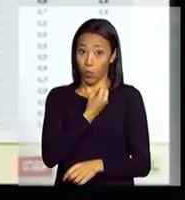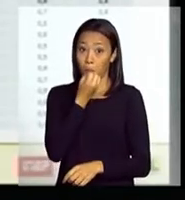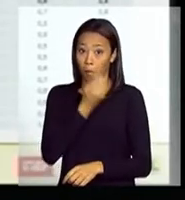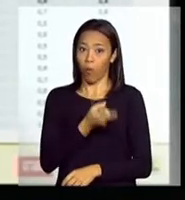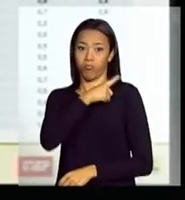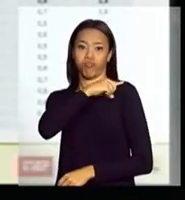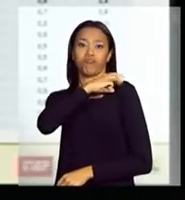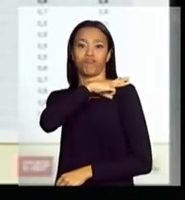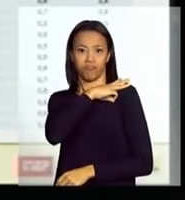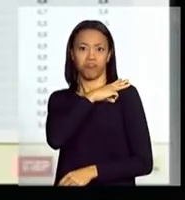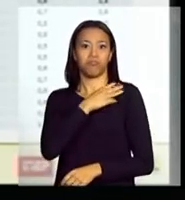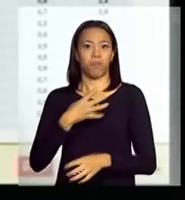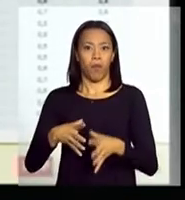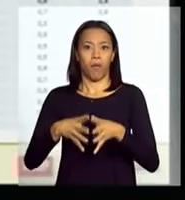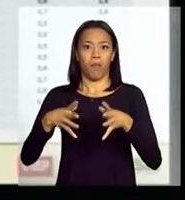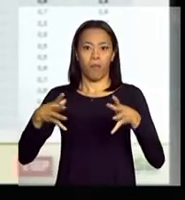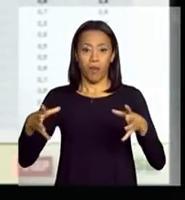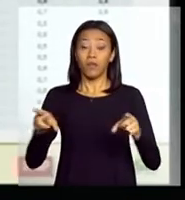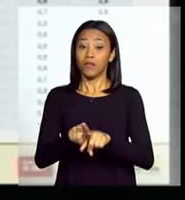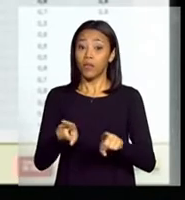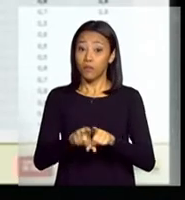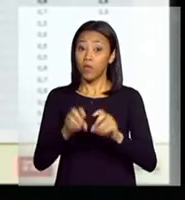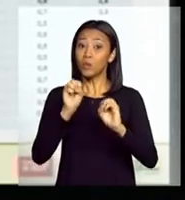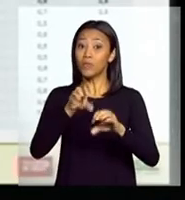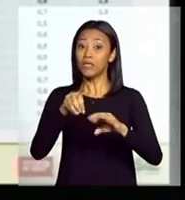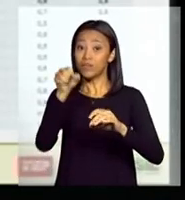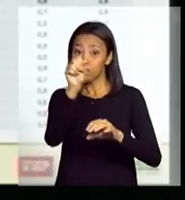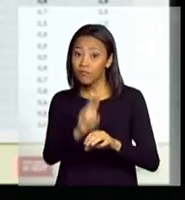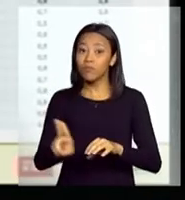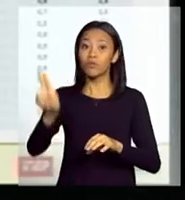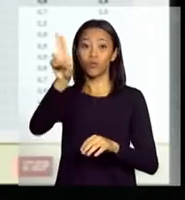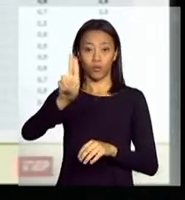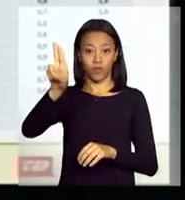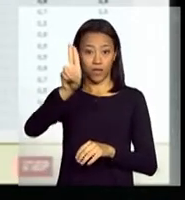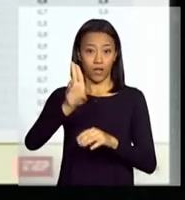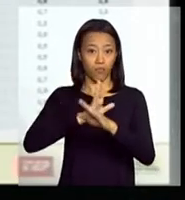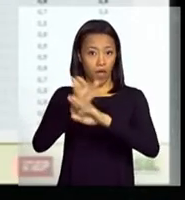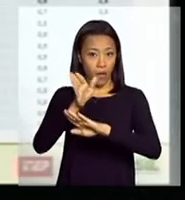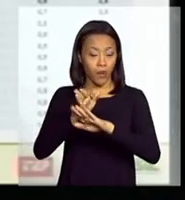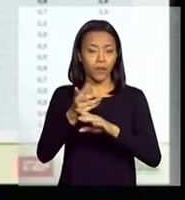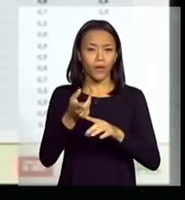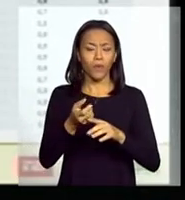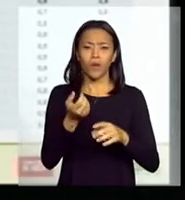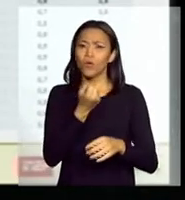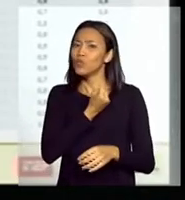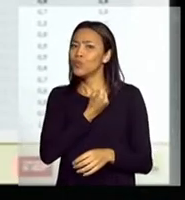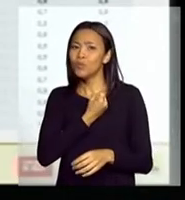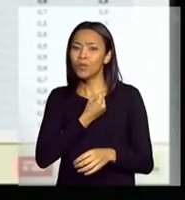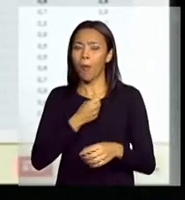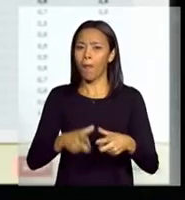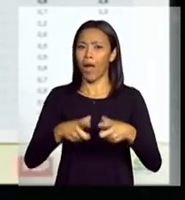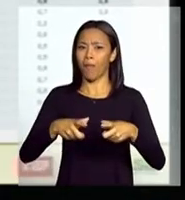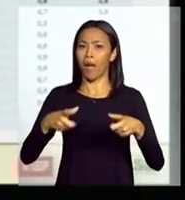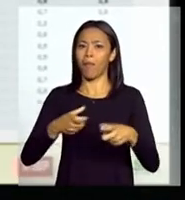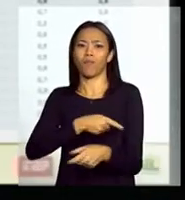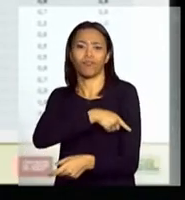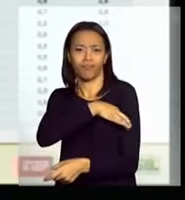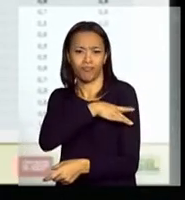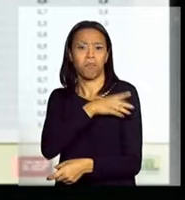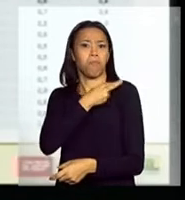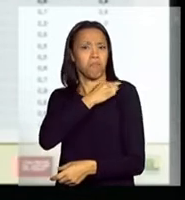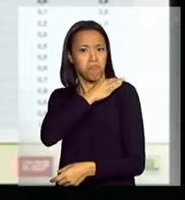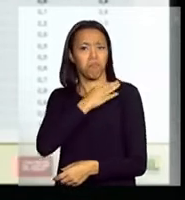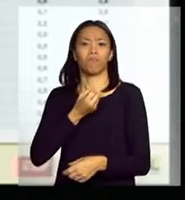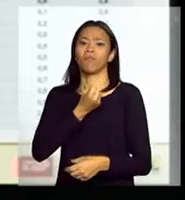médio e um crescimento da educação superior são praticamente que ele cresce em todos os níveis com